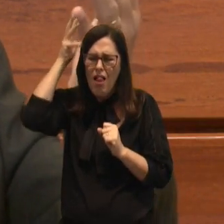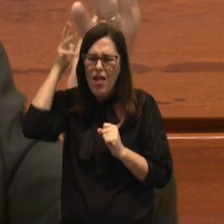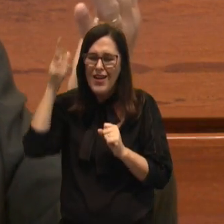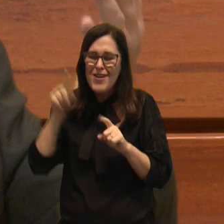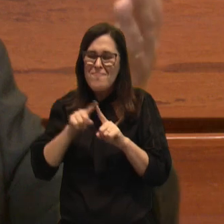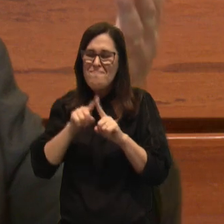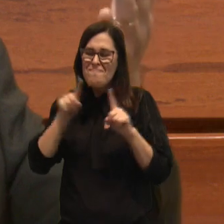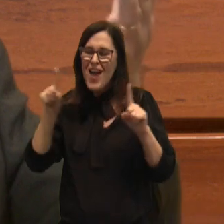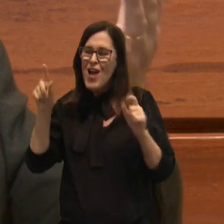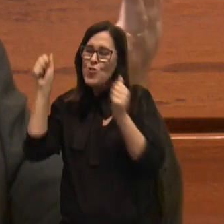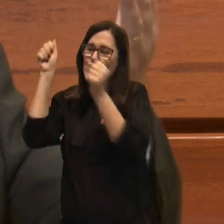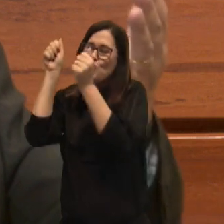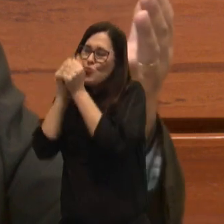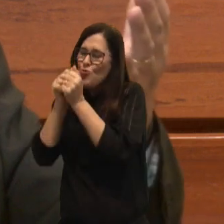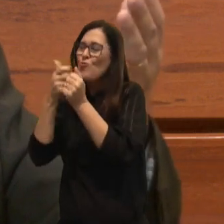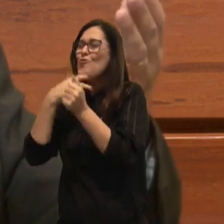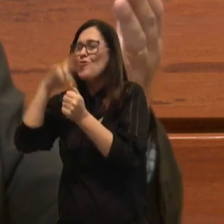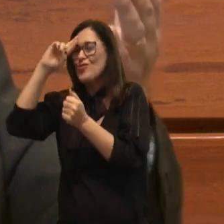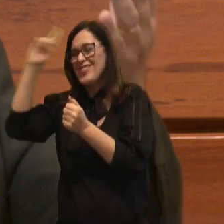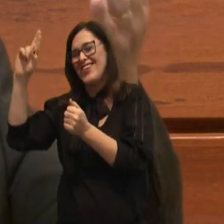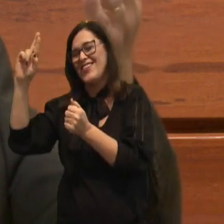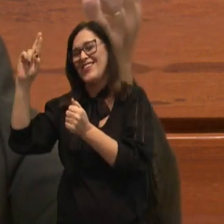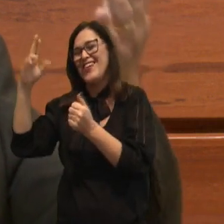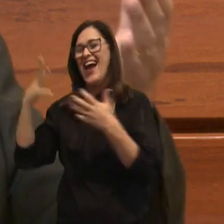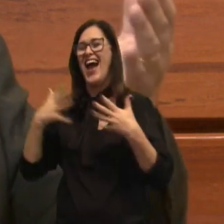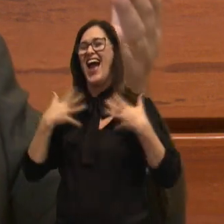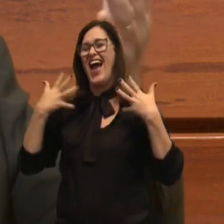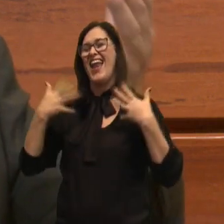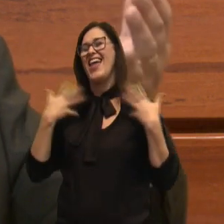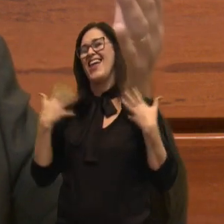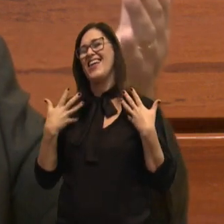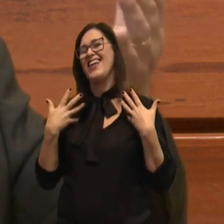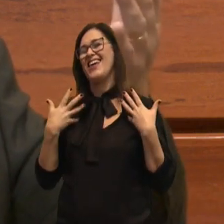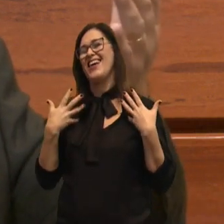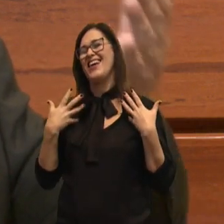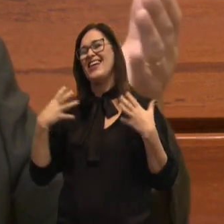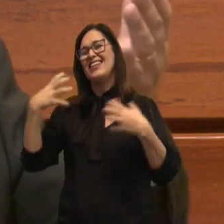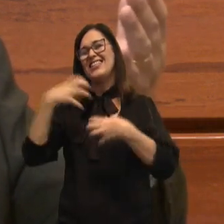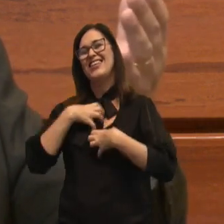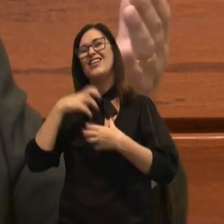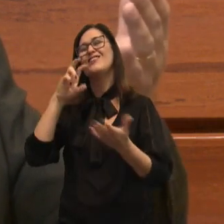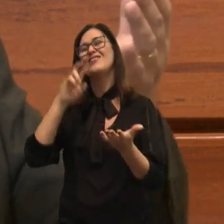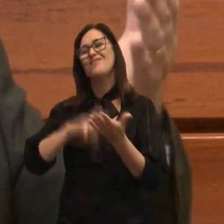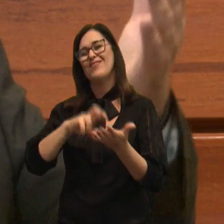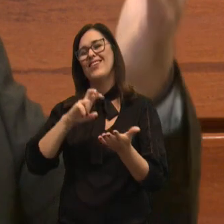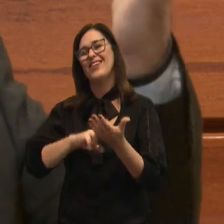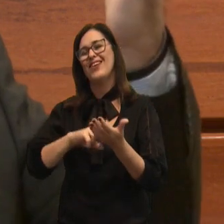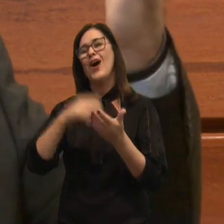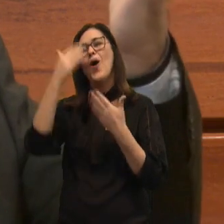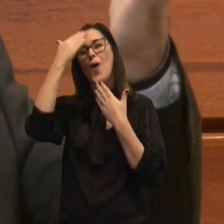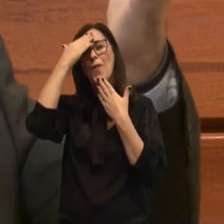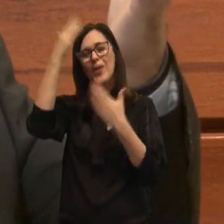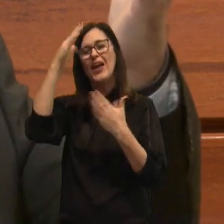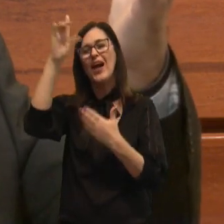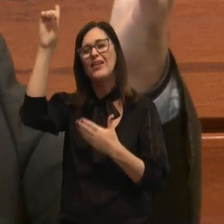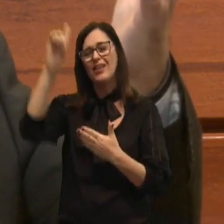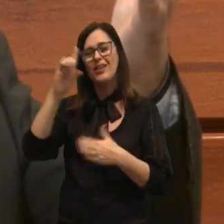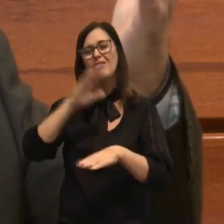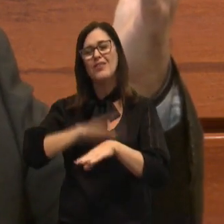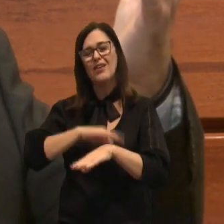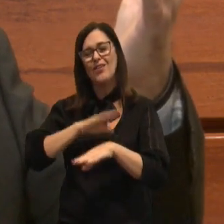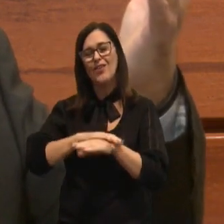mas na presença do Senhor a alegria vem pela manhã. Obrigado, Deus, por esta